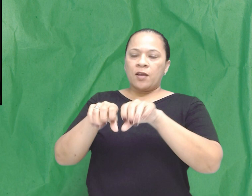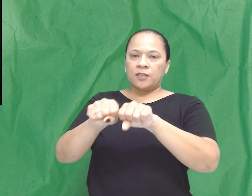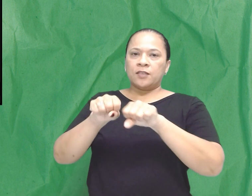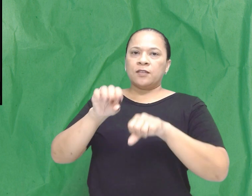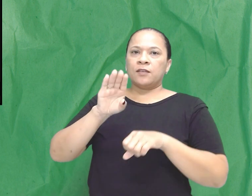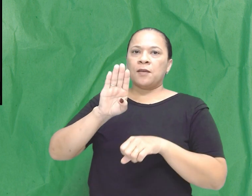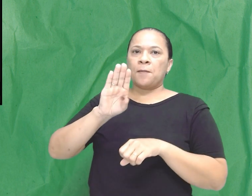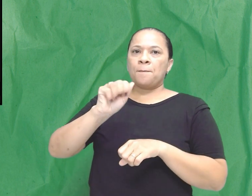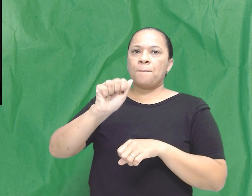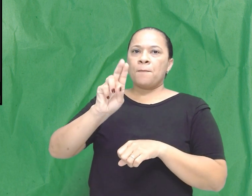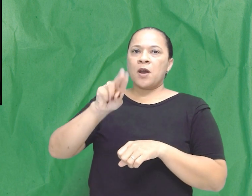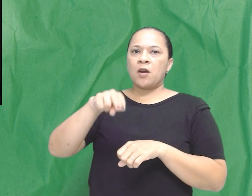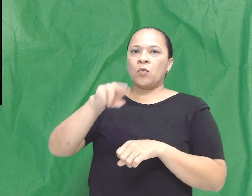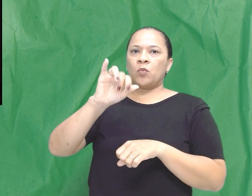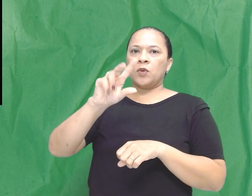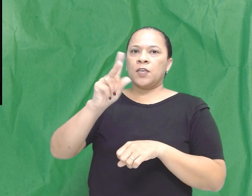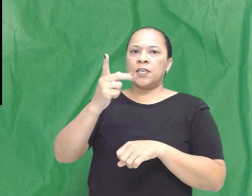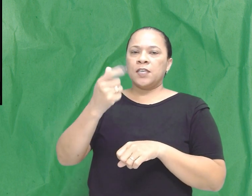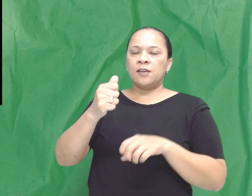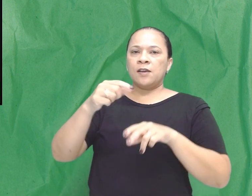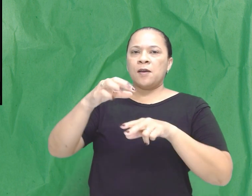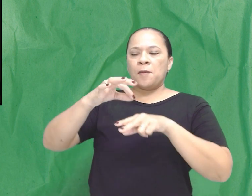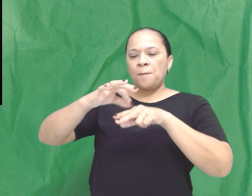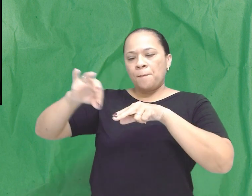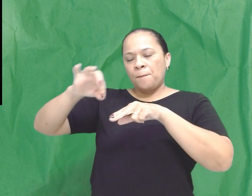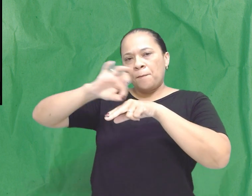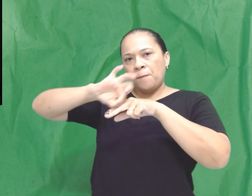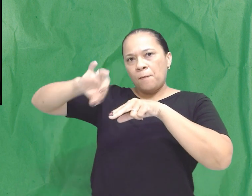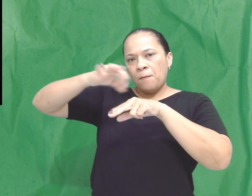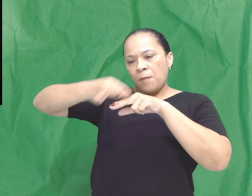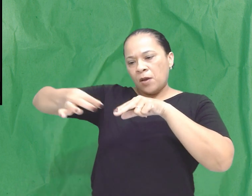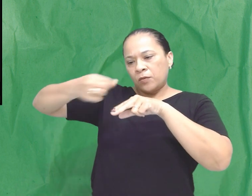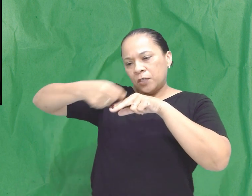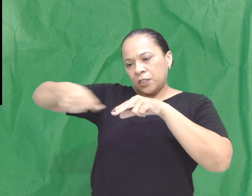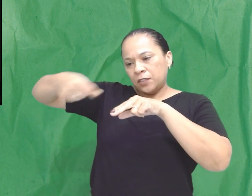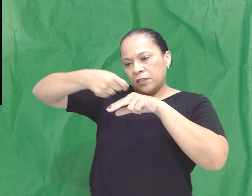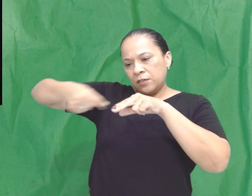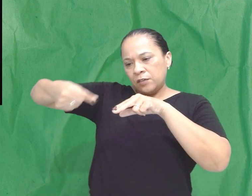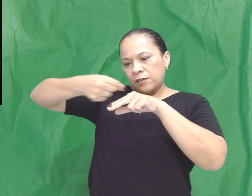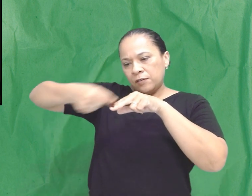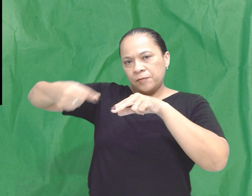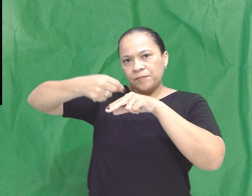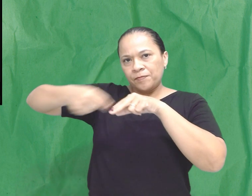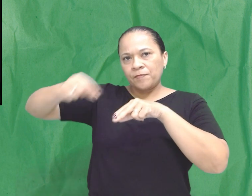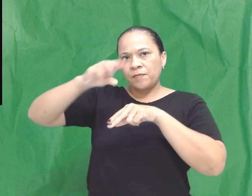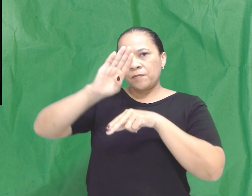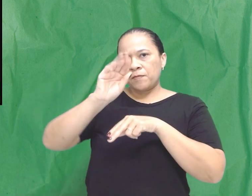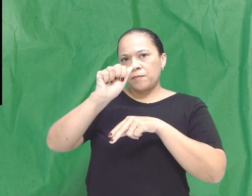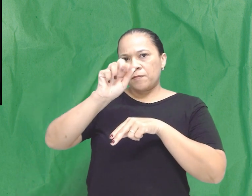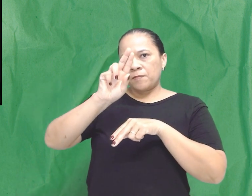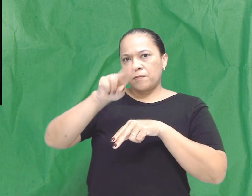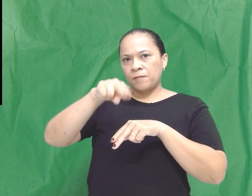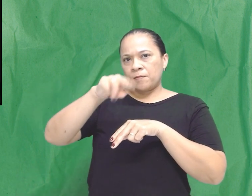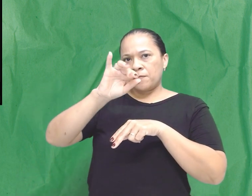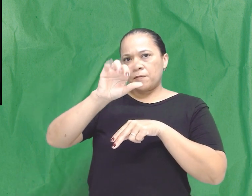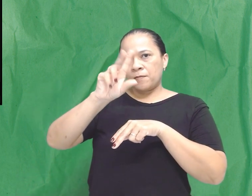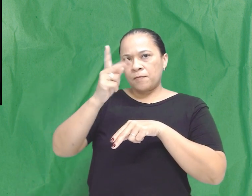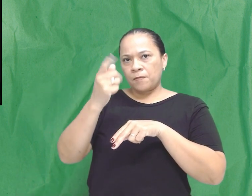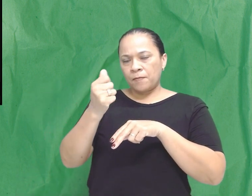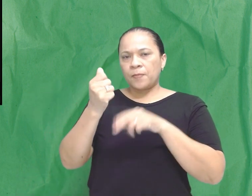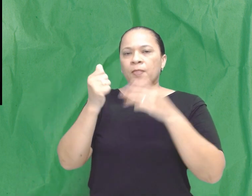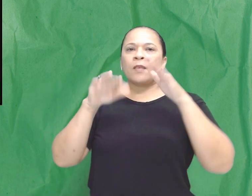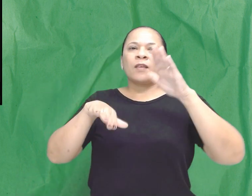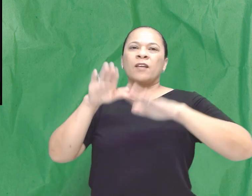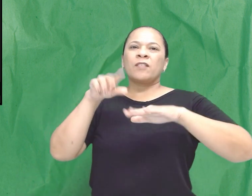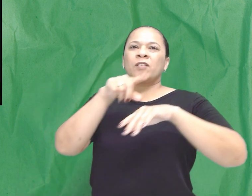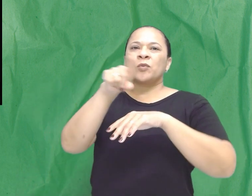ela é muito versátil. Ela é uma massa que serve para vários tipos de cobertura. De repente você não quer usar o glacê como cobertura do